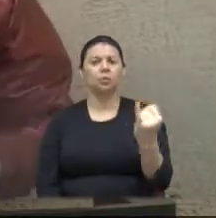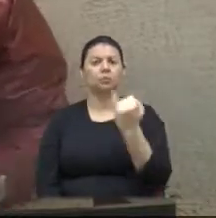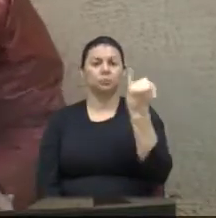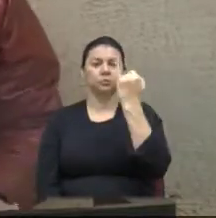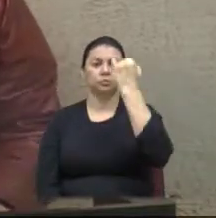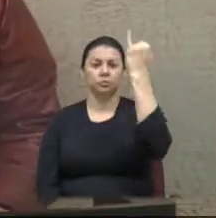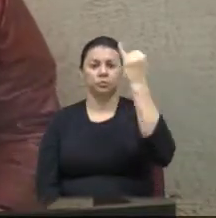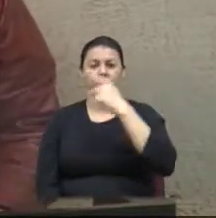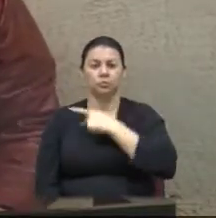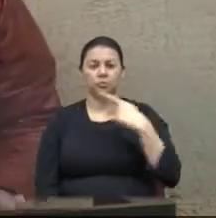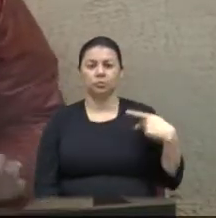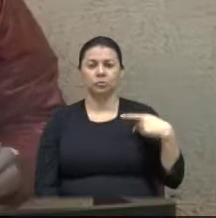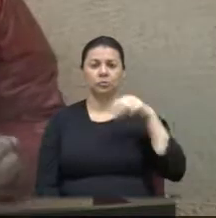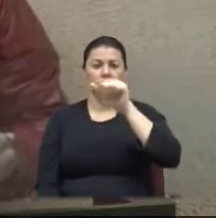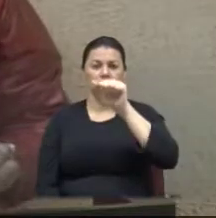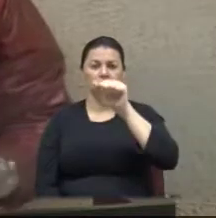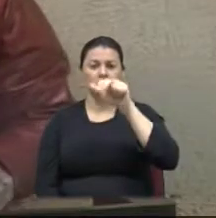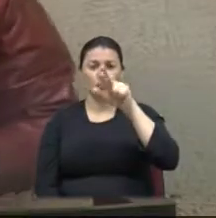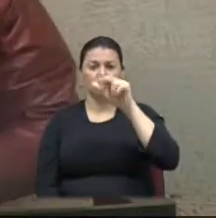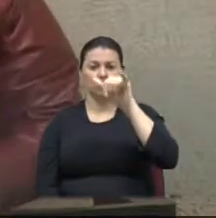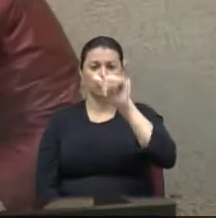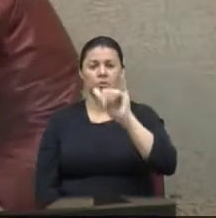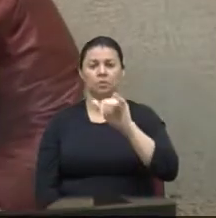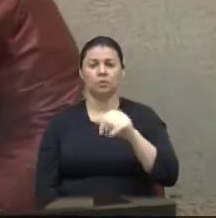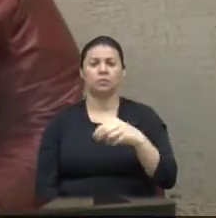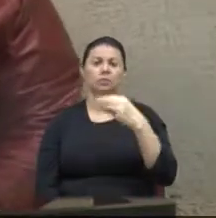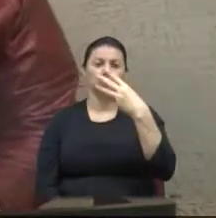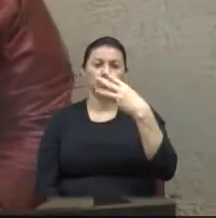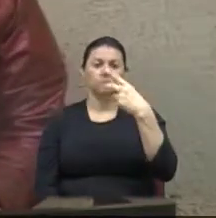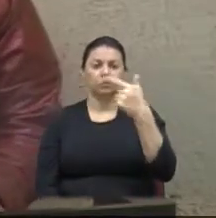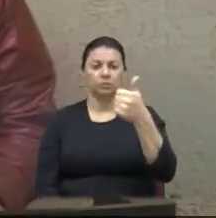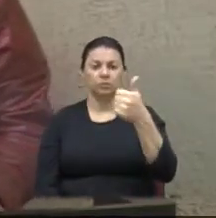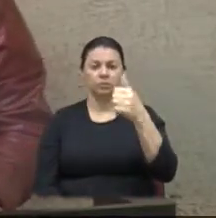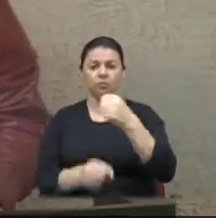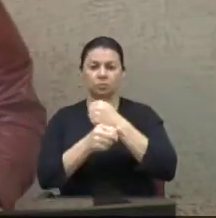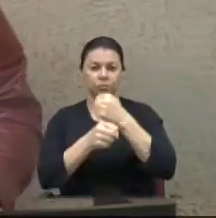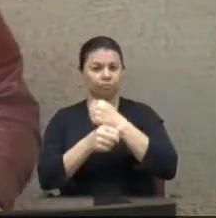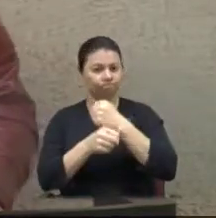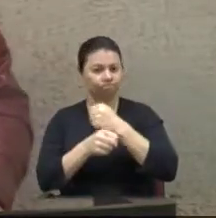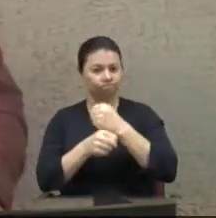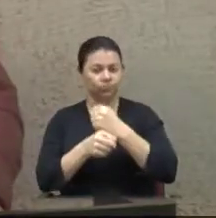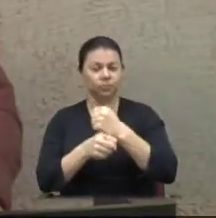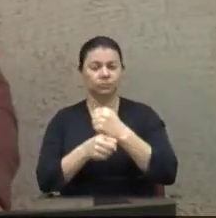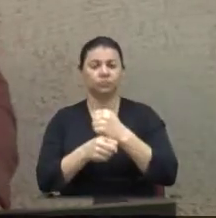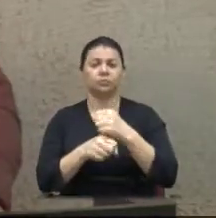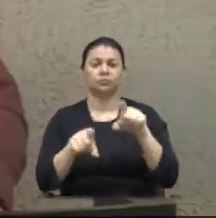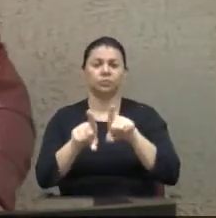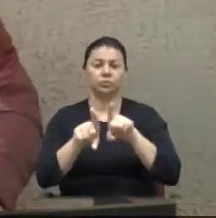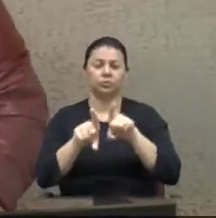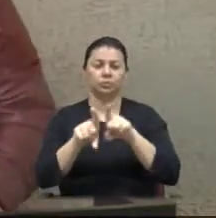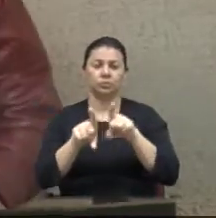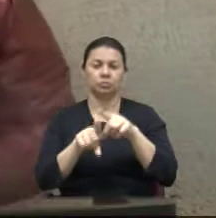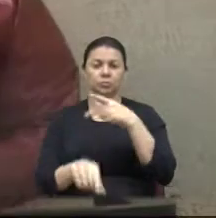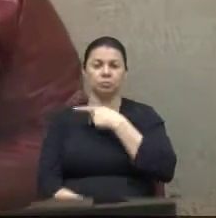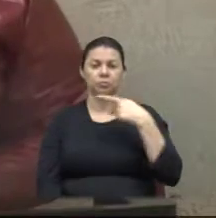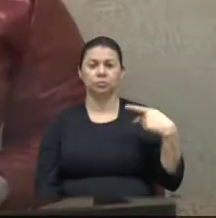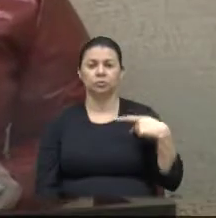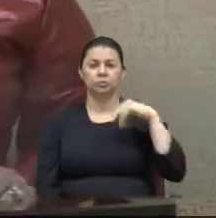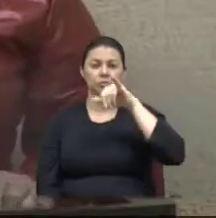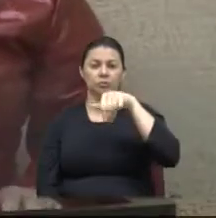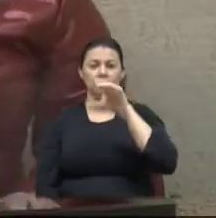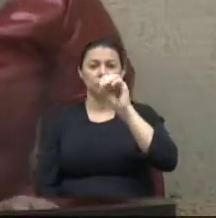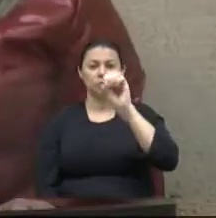anos depois dele nós temos aí o pastor jonas que está já há 23 anos na nossa igreja